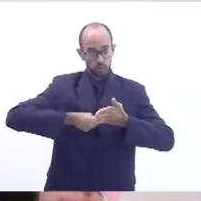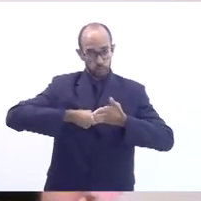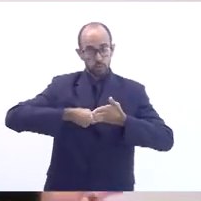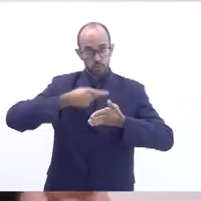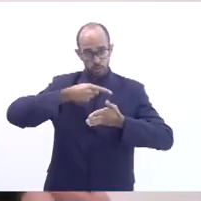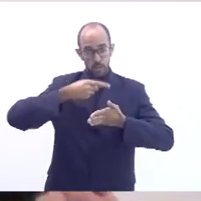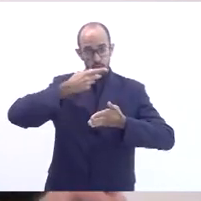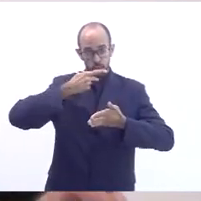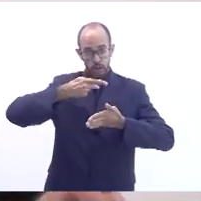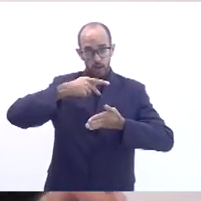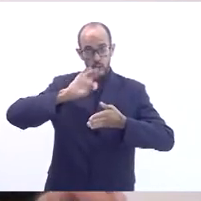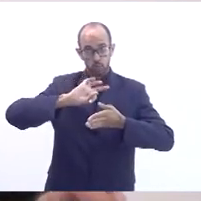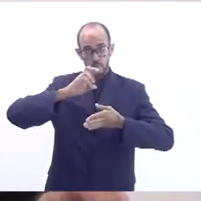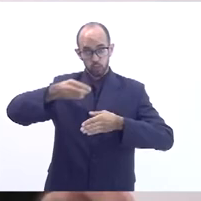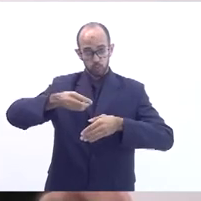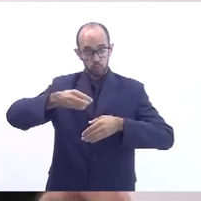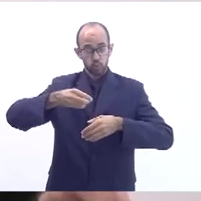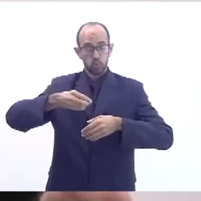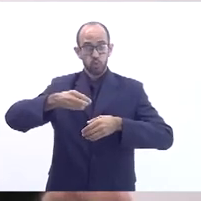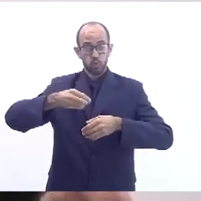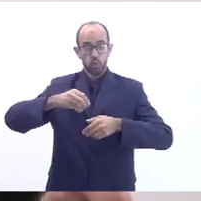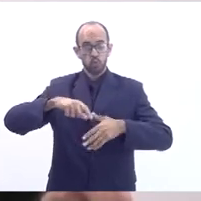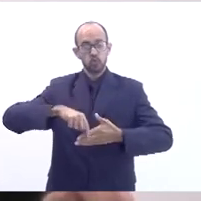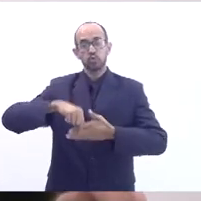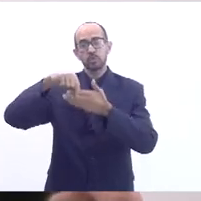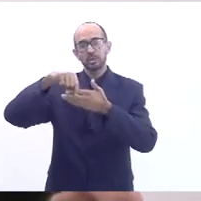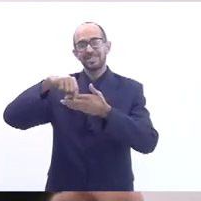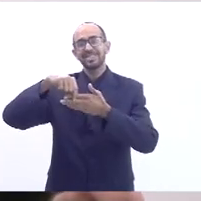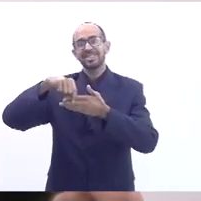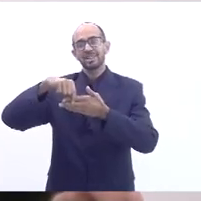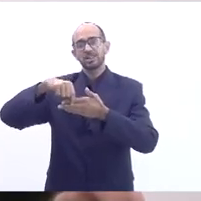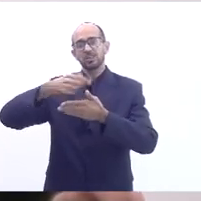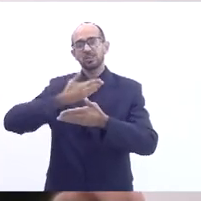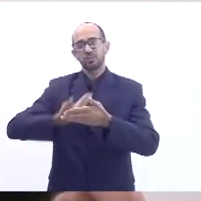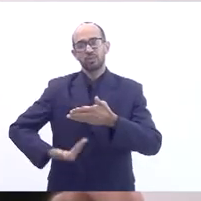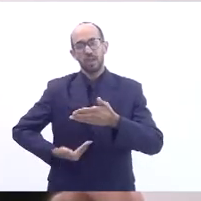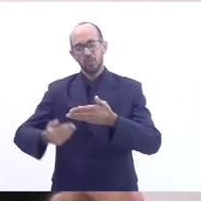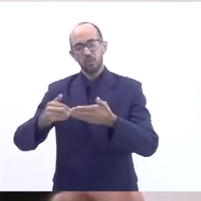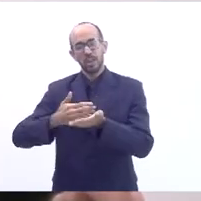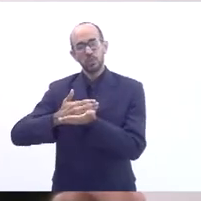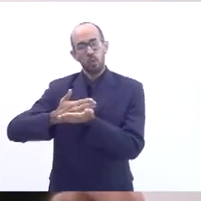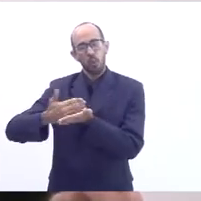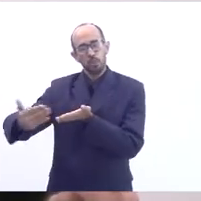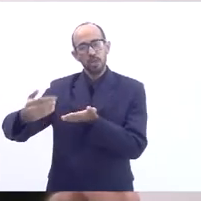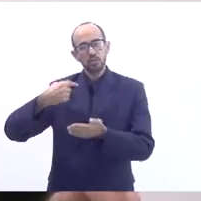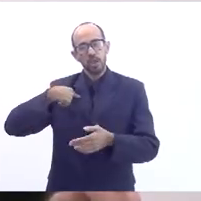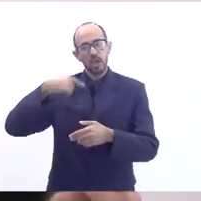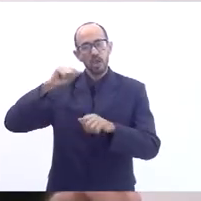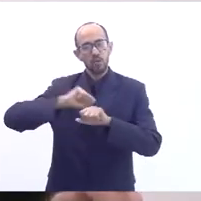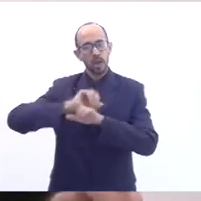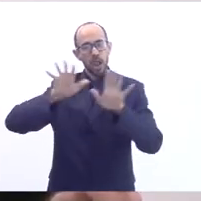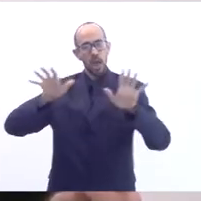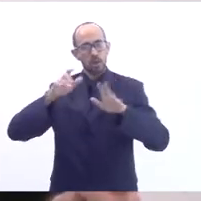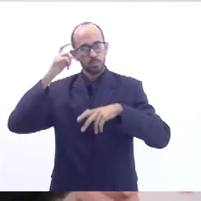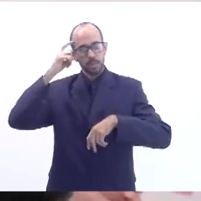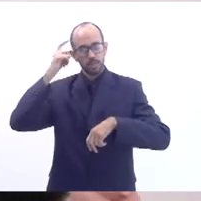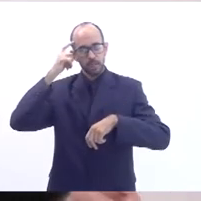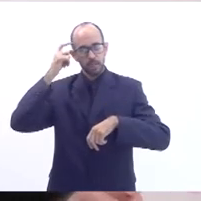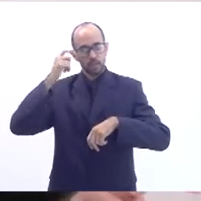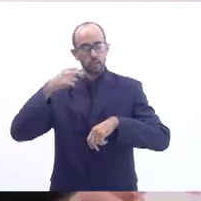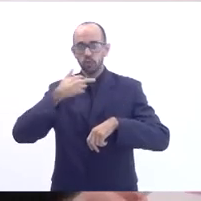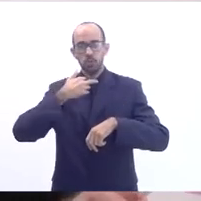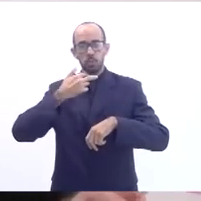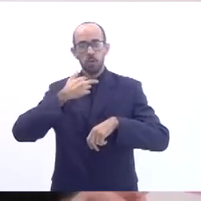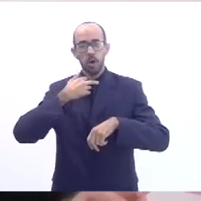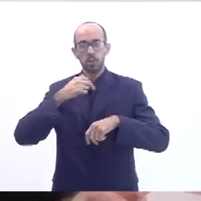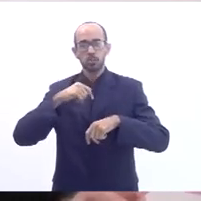todas as autoridades desde o comecinho Eu sempre tive eu acho que eu tiver a Lucidez de entender que a gente não pode achar o que que